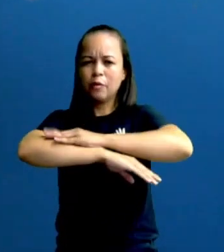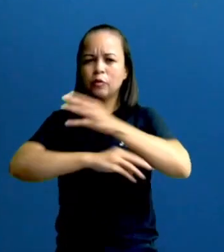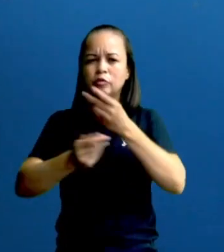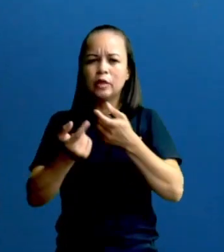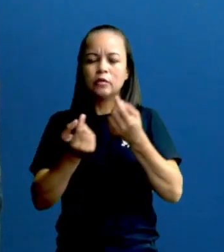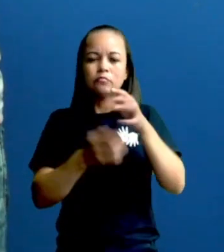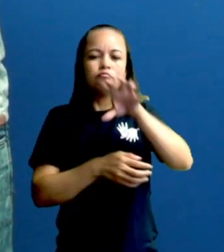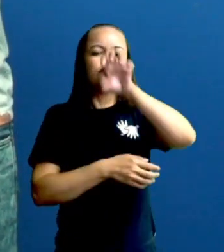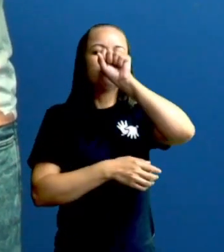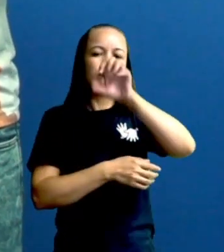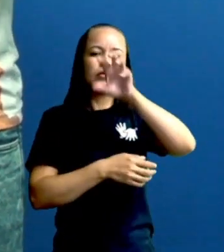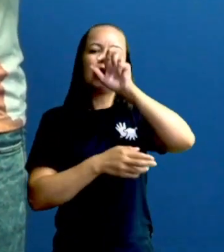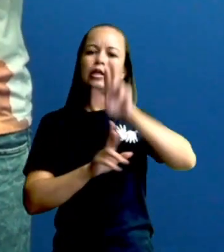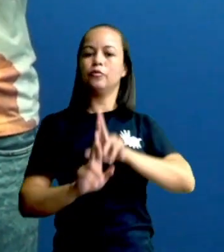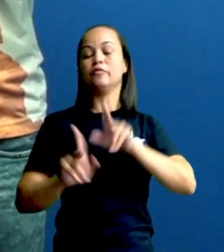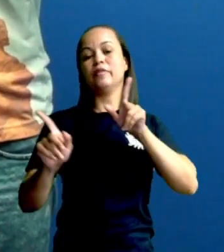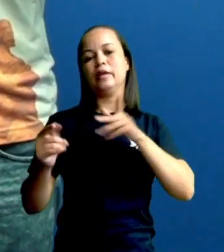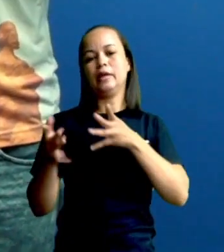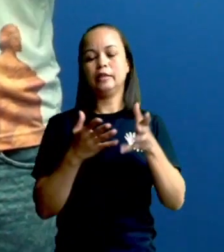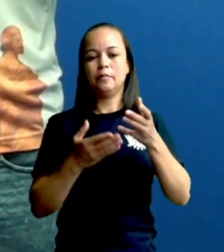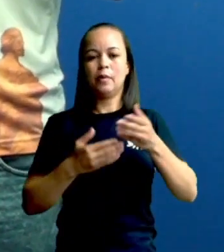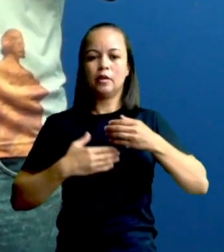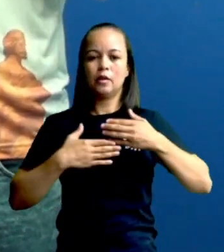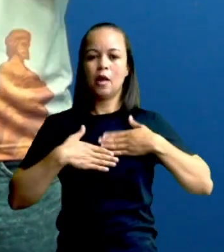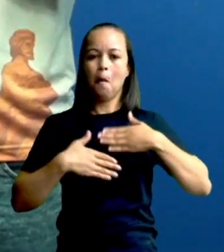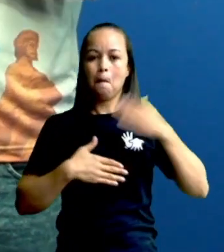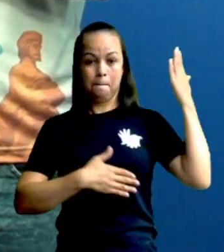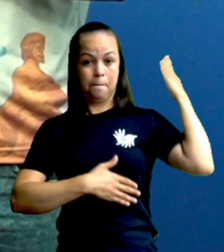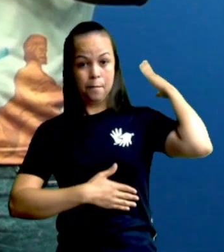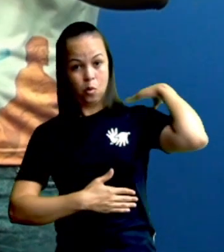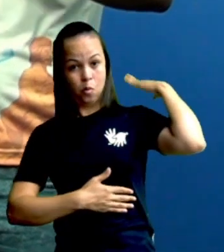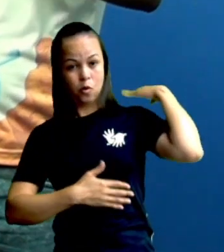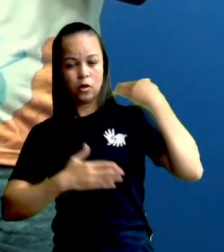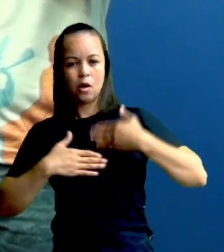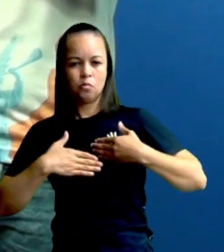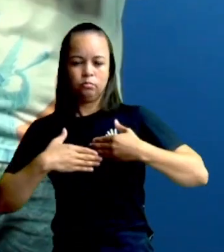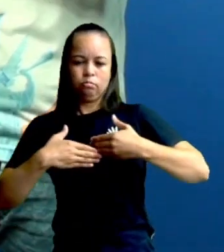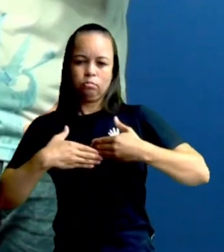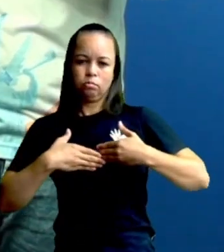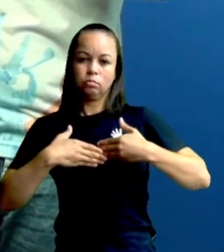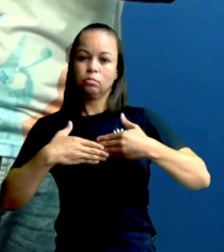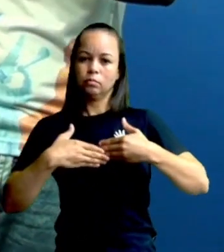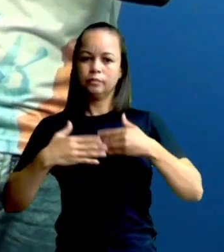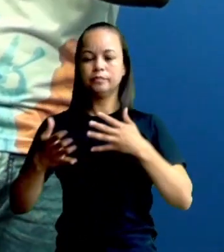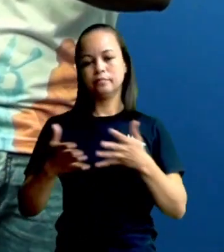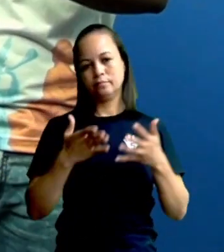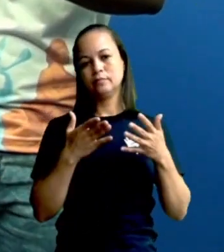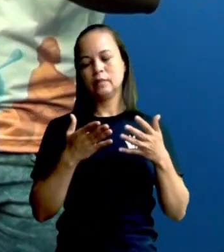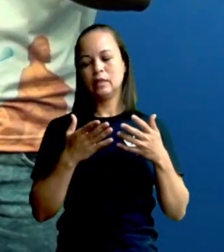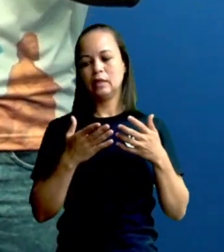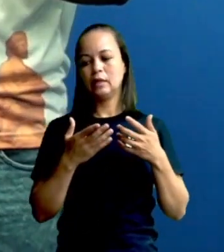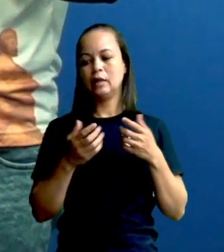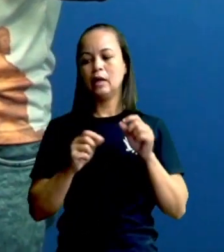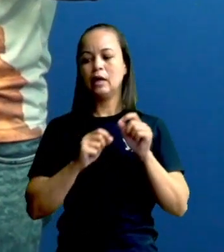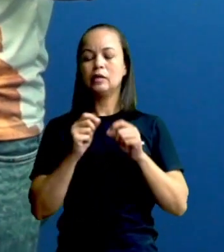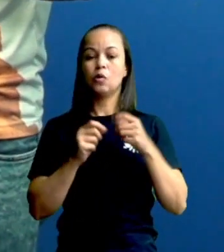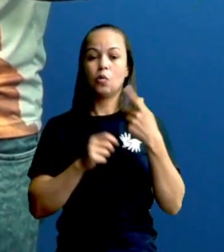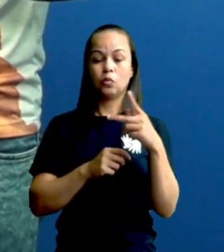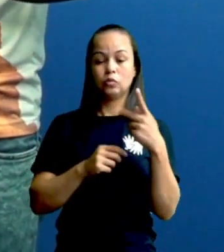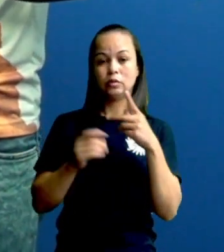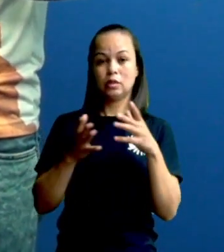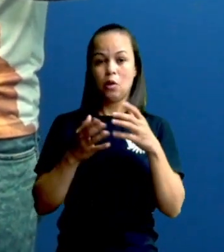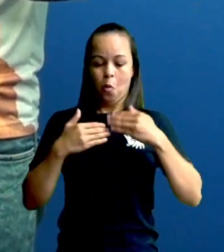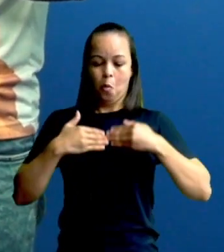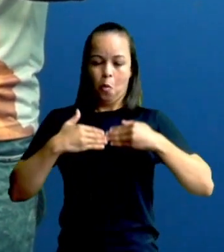mas a respiração dos répteis é pulmonar, são seres exclusivamente de respiração pulmonar. O seu pulmão ainda